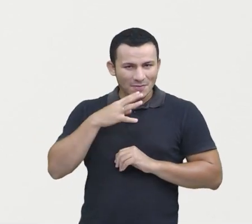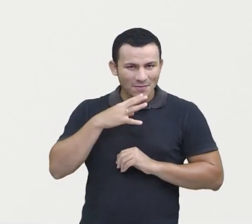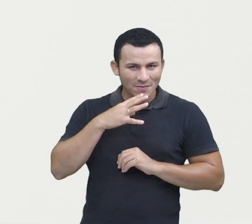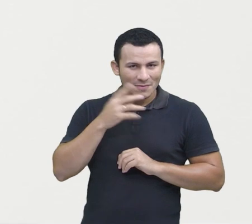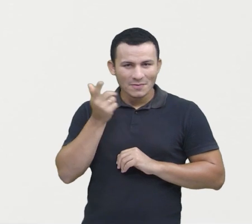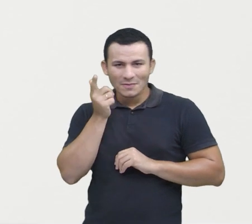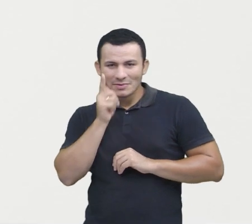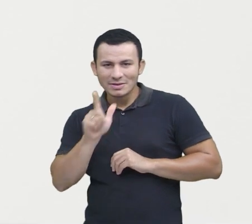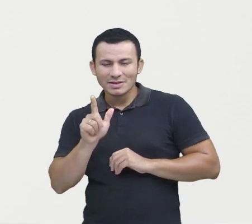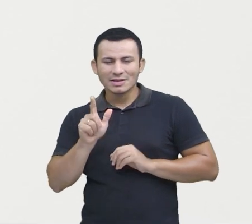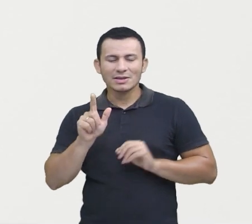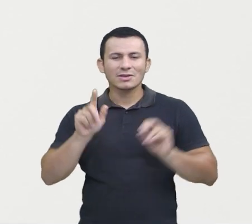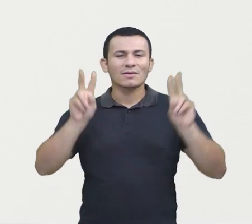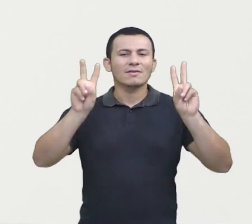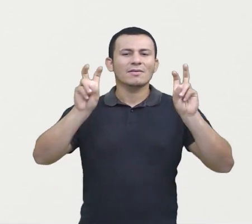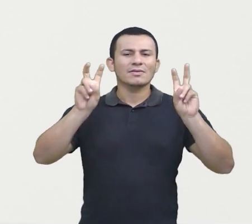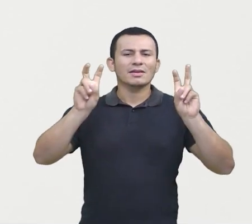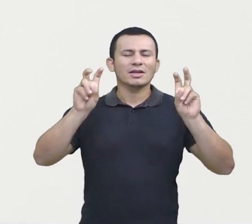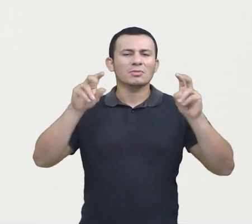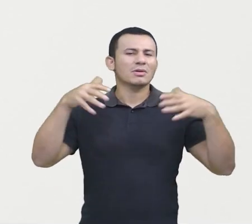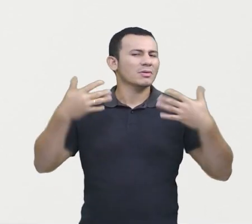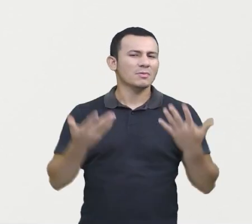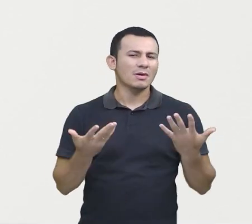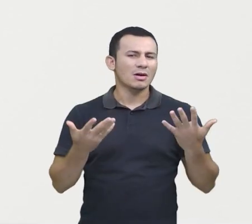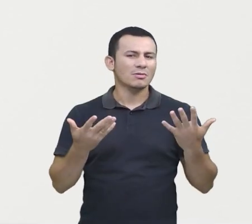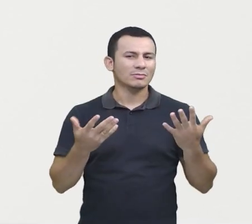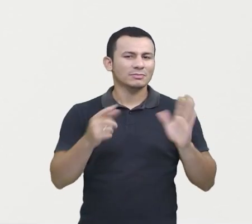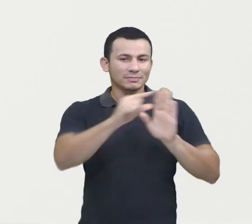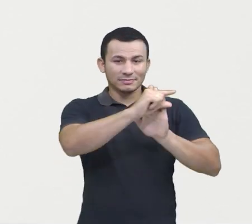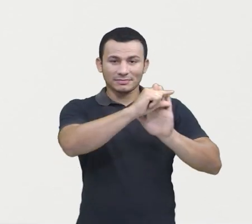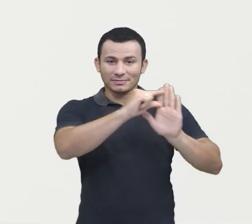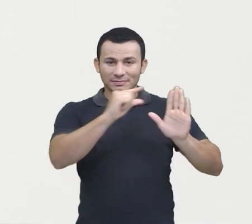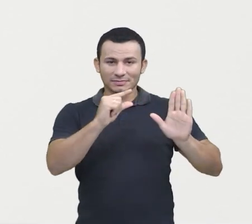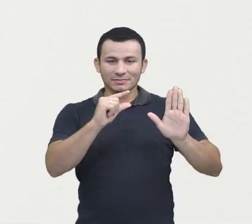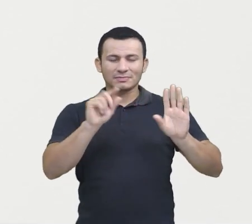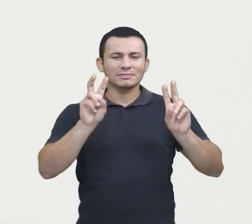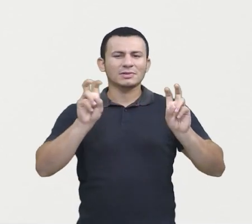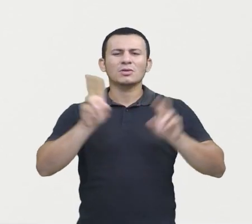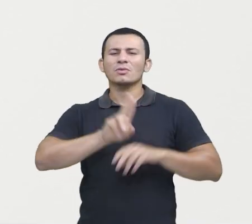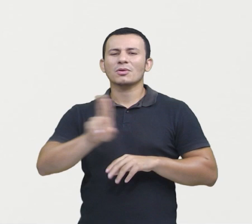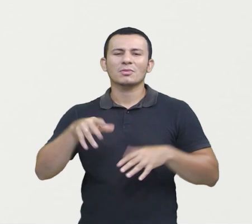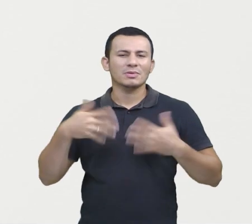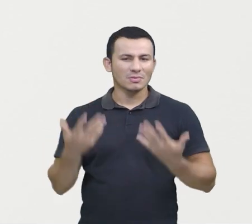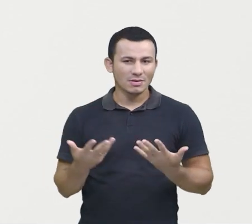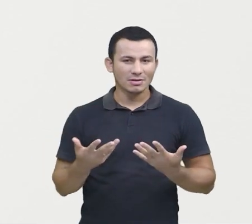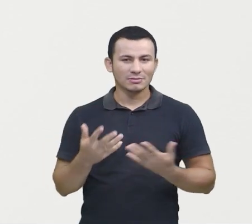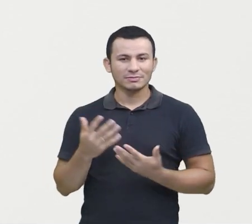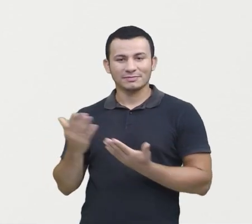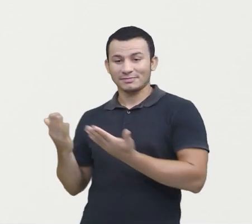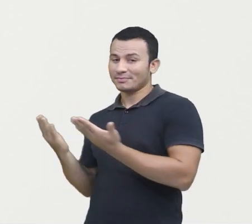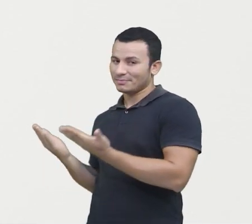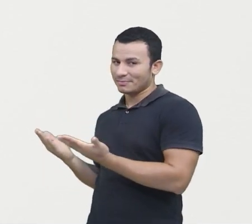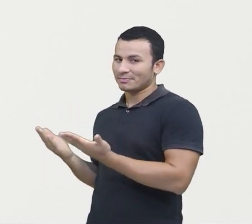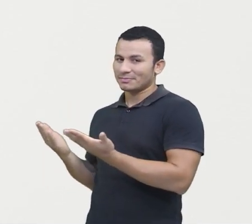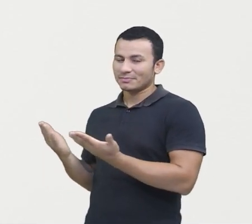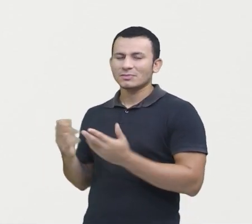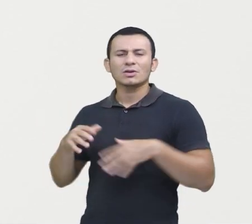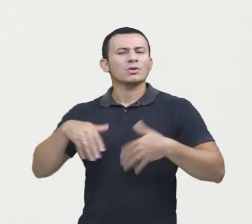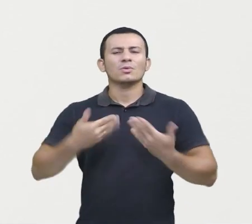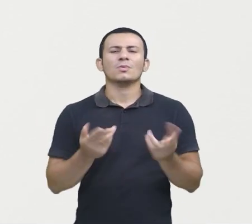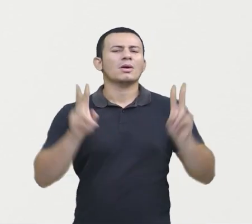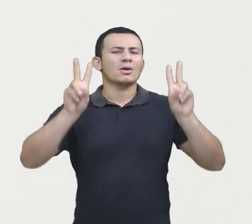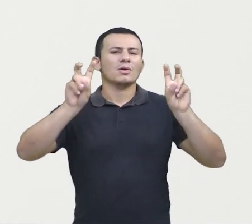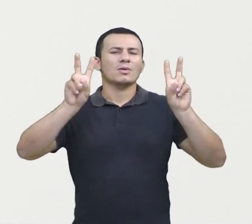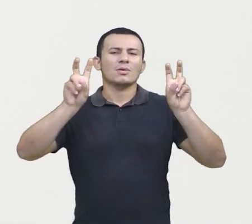neste retângulo, o título já mostrado. E aqui também, estão vendo qual é o título